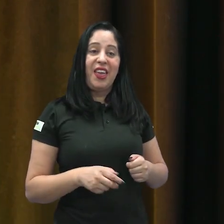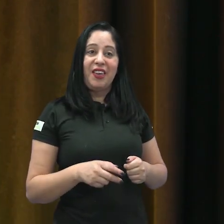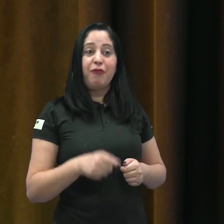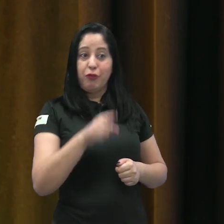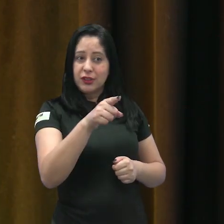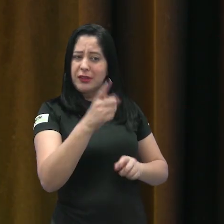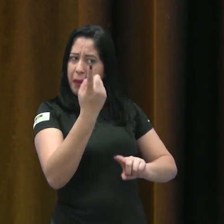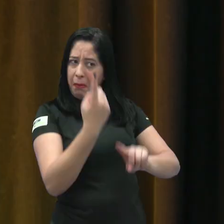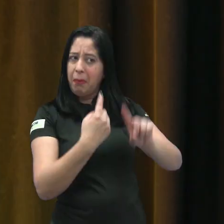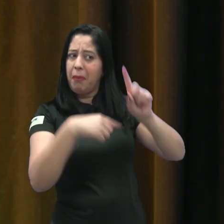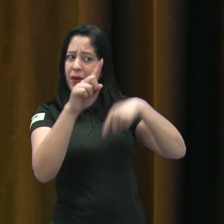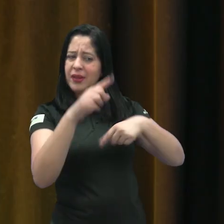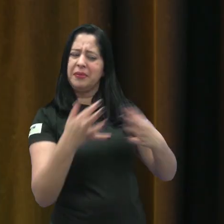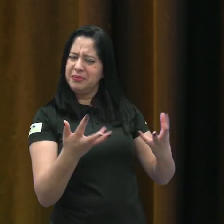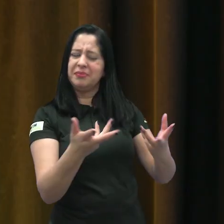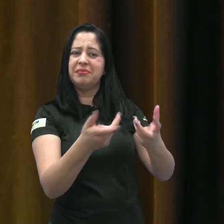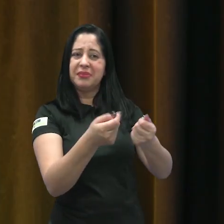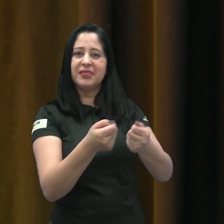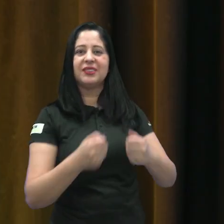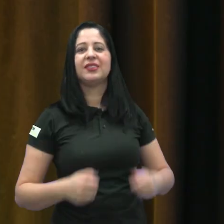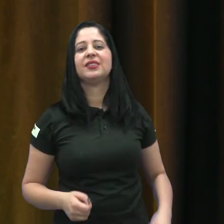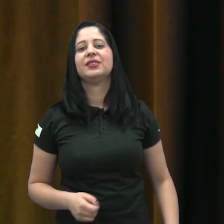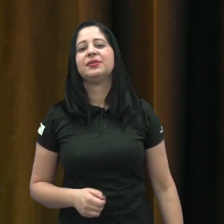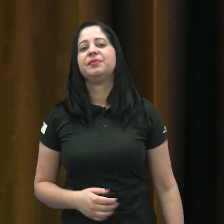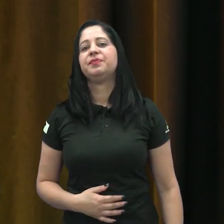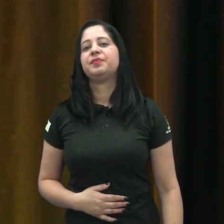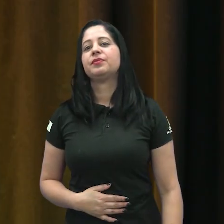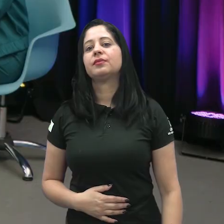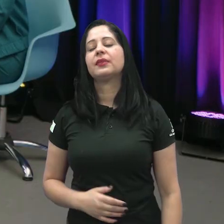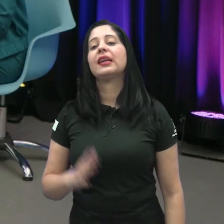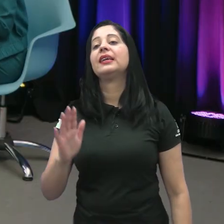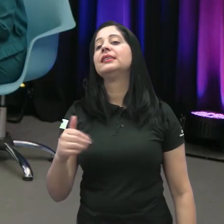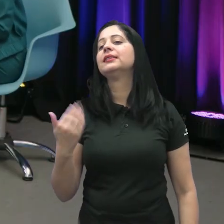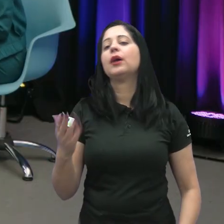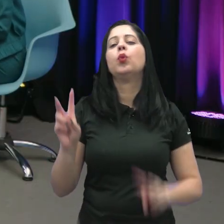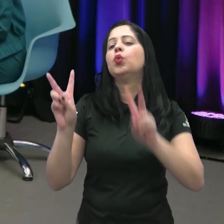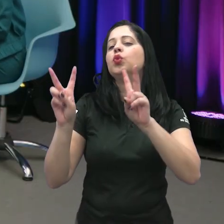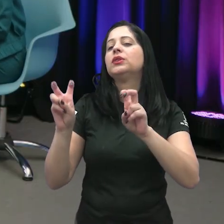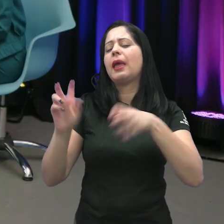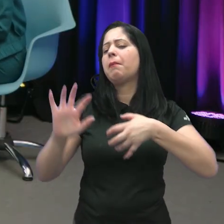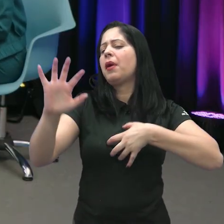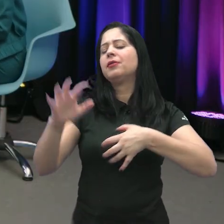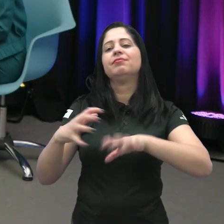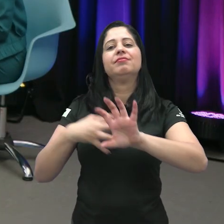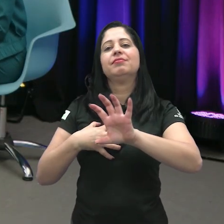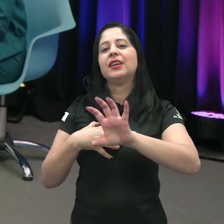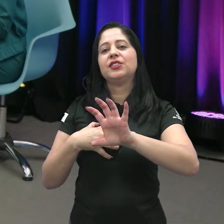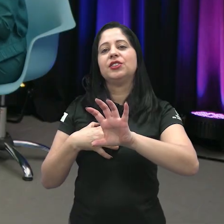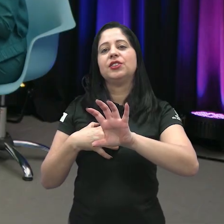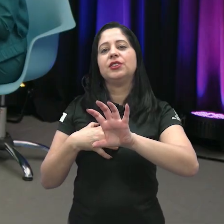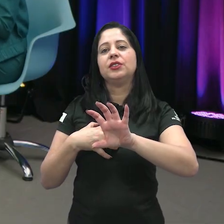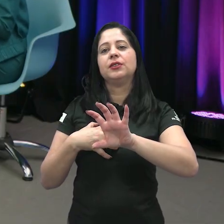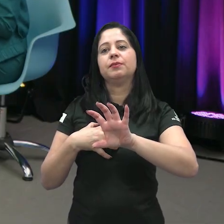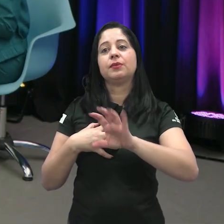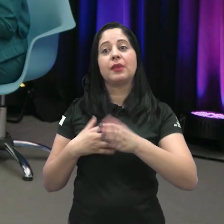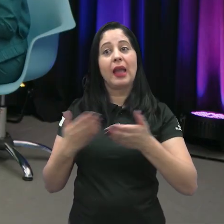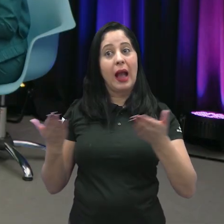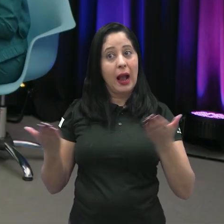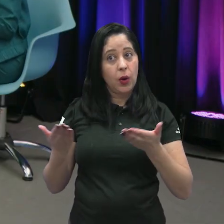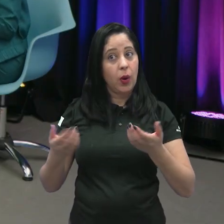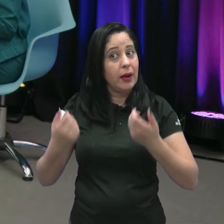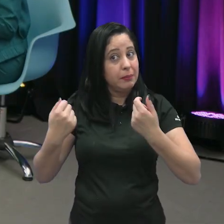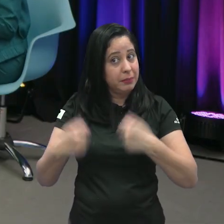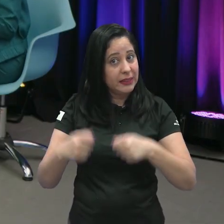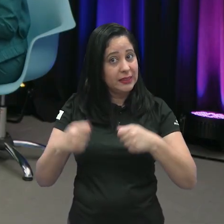progresso. É fantástico, né? Regi, quando a gente fala de empatia, o negócio agora é a gente pegar pela mão das